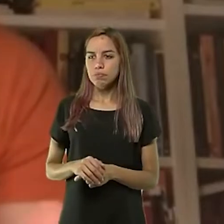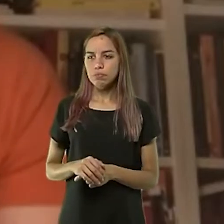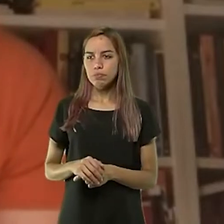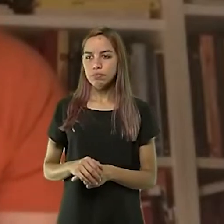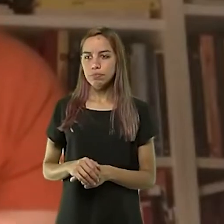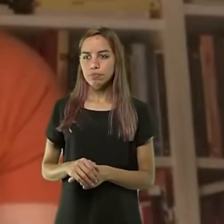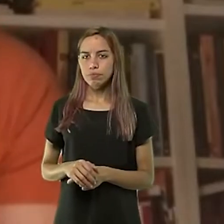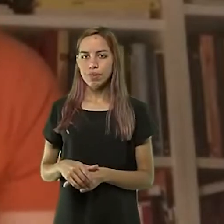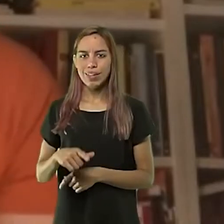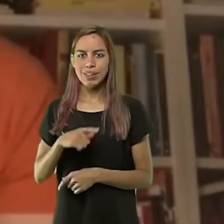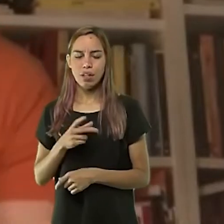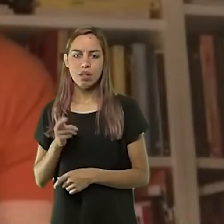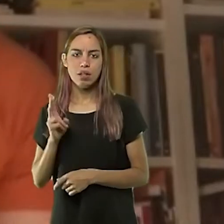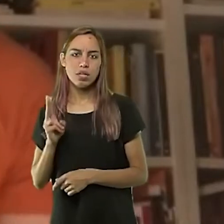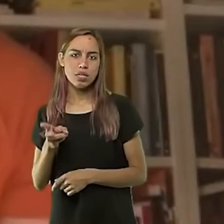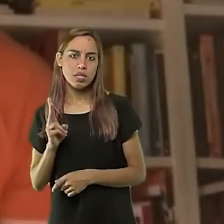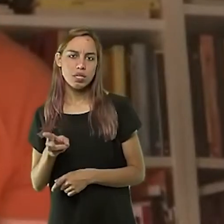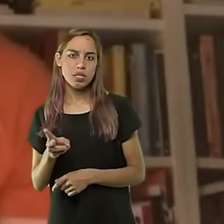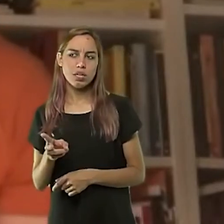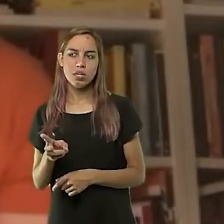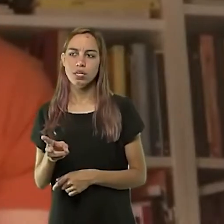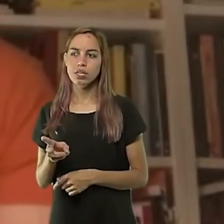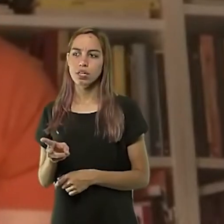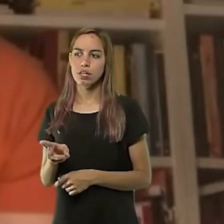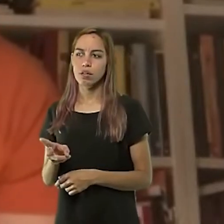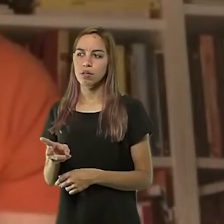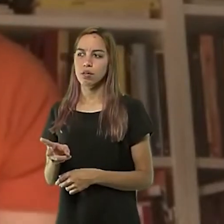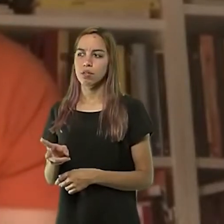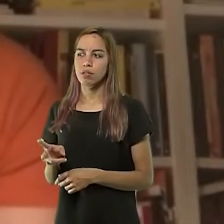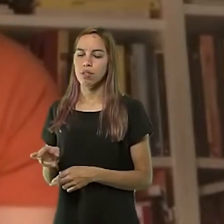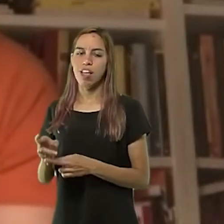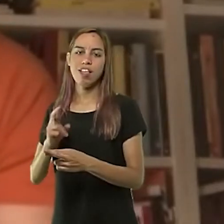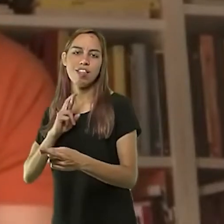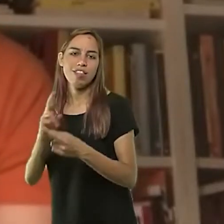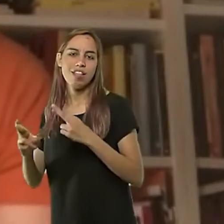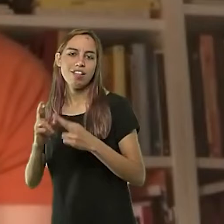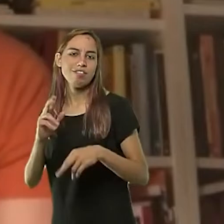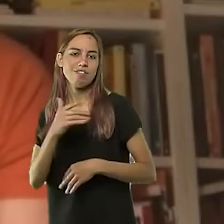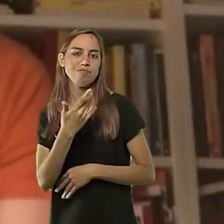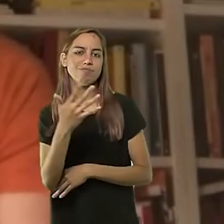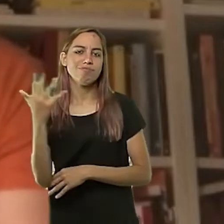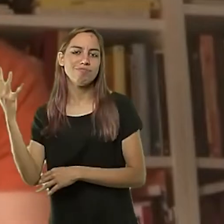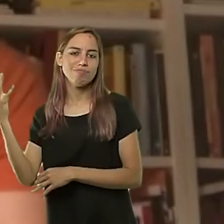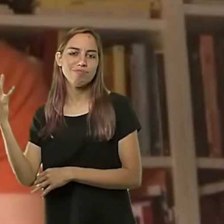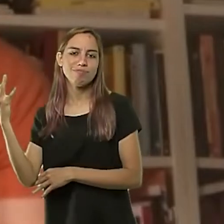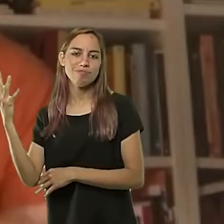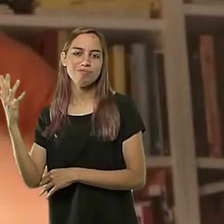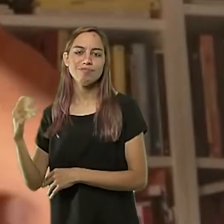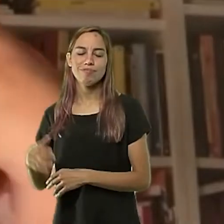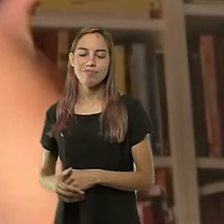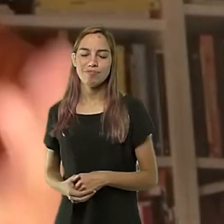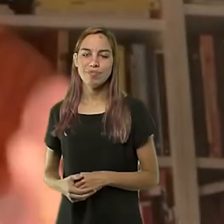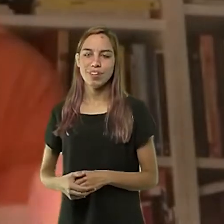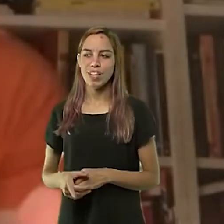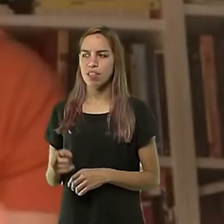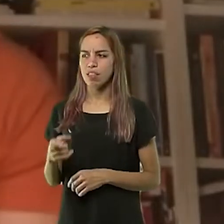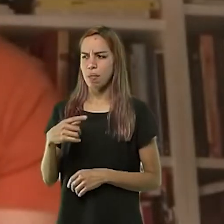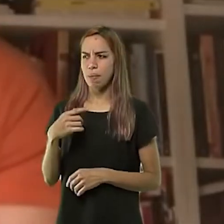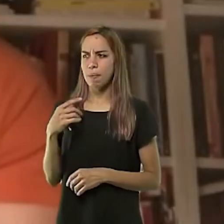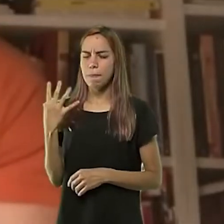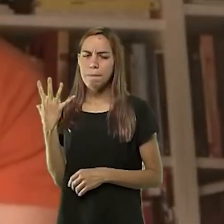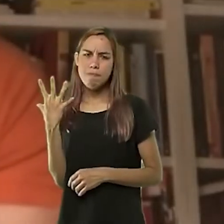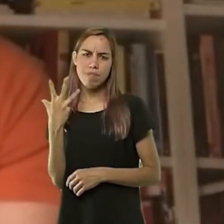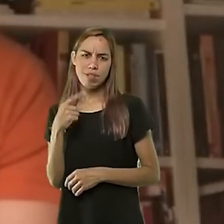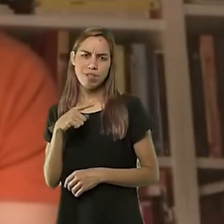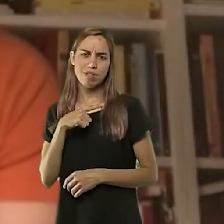tenho sempre a mesma expressão de maravilhamento quando saio de casa. Portanto, a natureza não cria tolerância em relação à beleza. Nós todos os dias